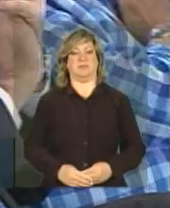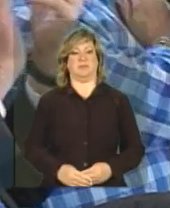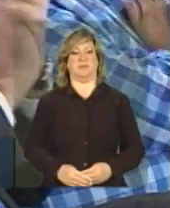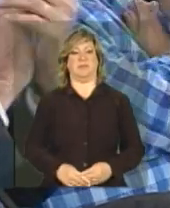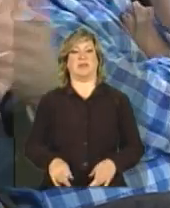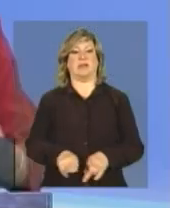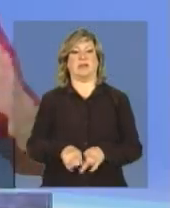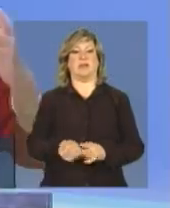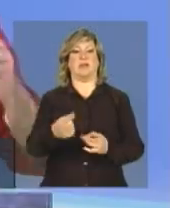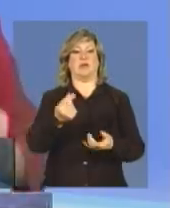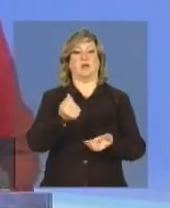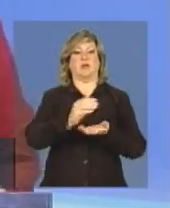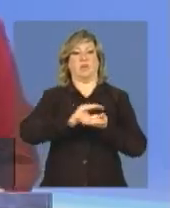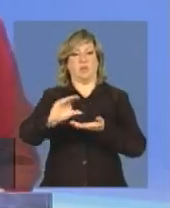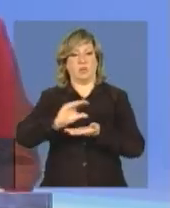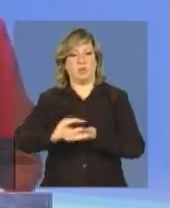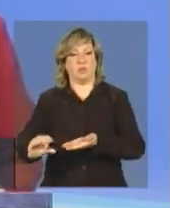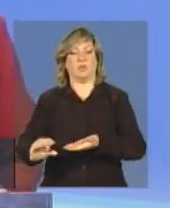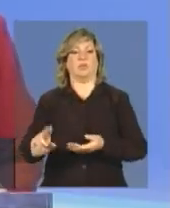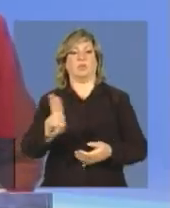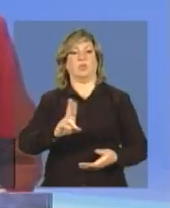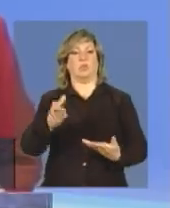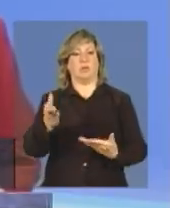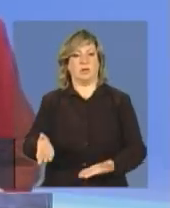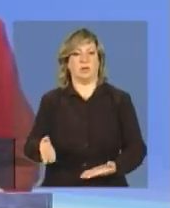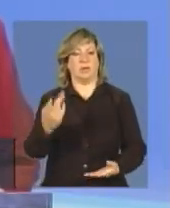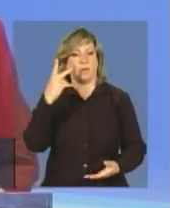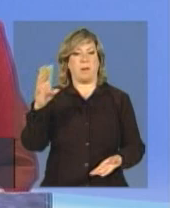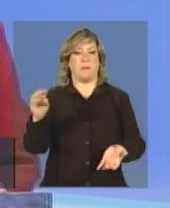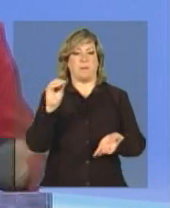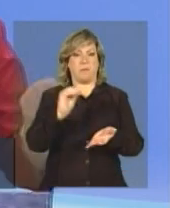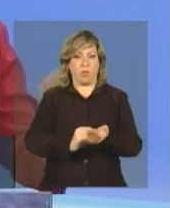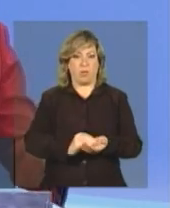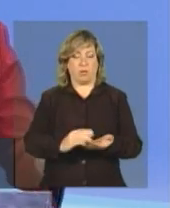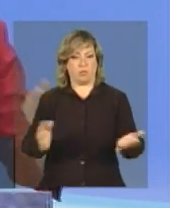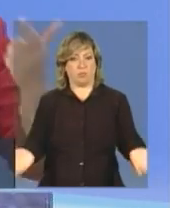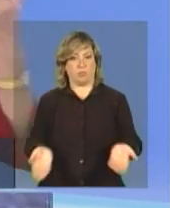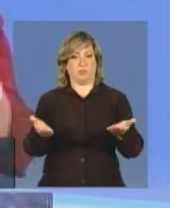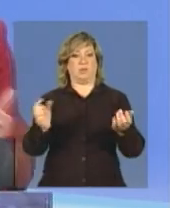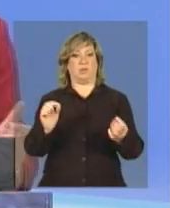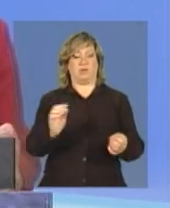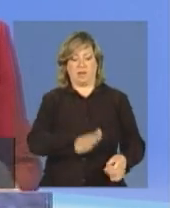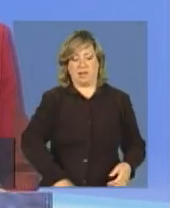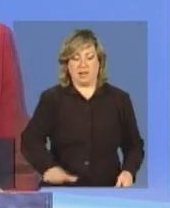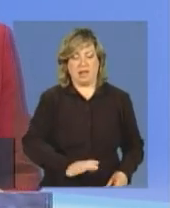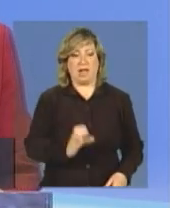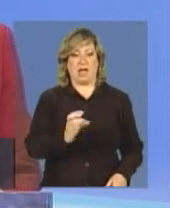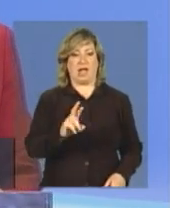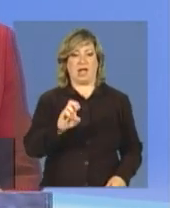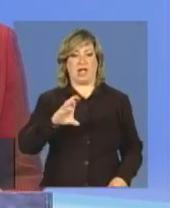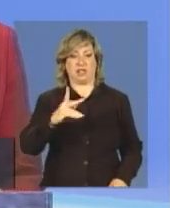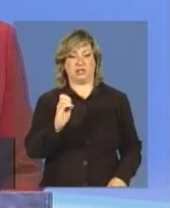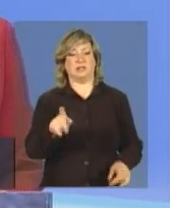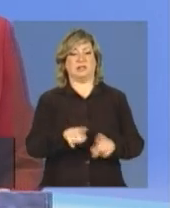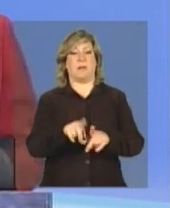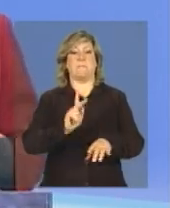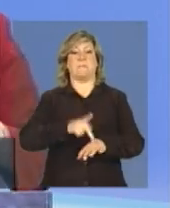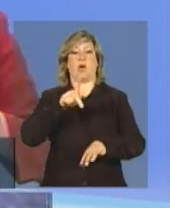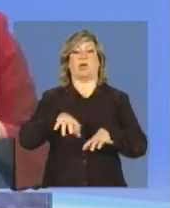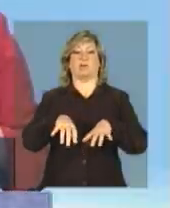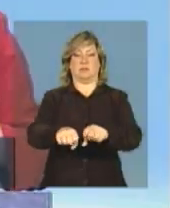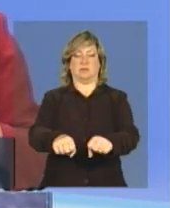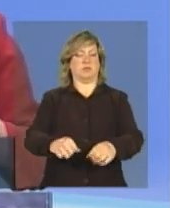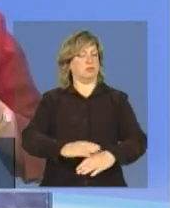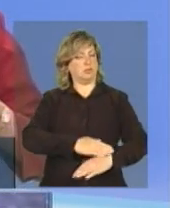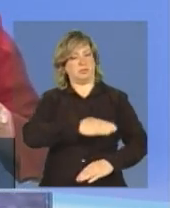de recursos no que nós chamamos colocar ênfase da creche ao pós-graduação.